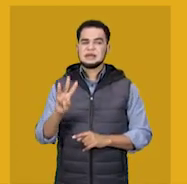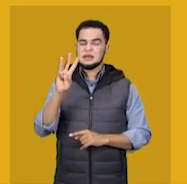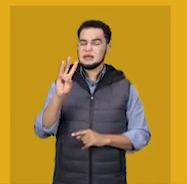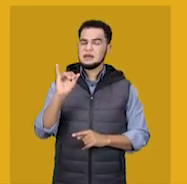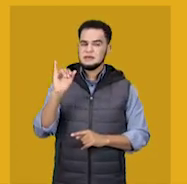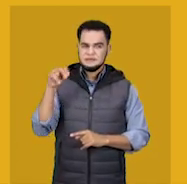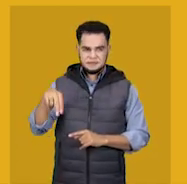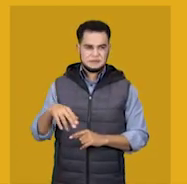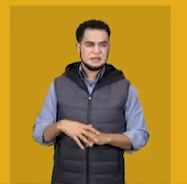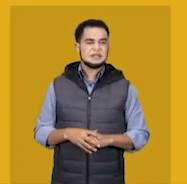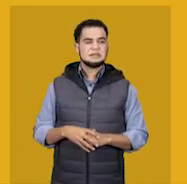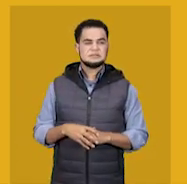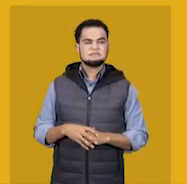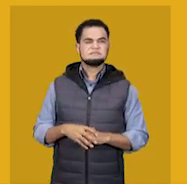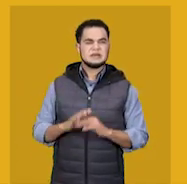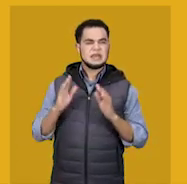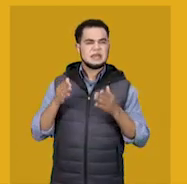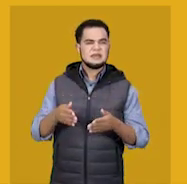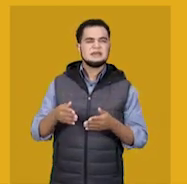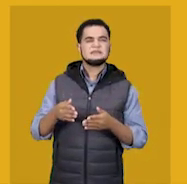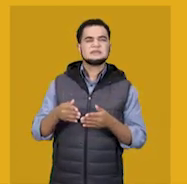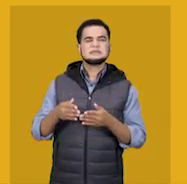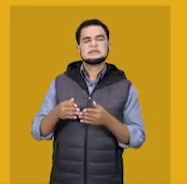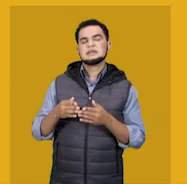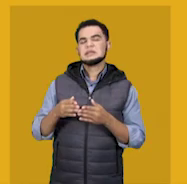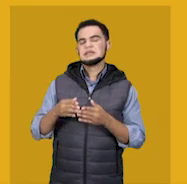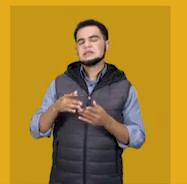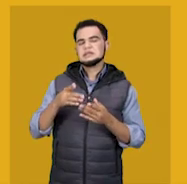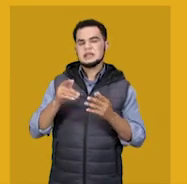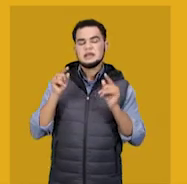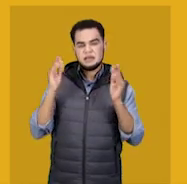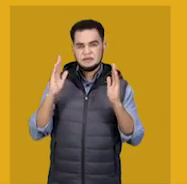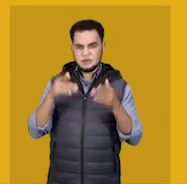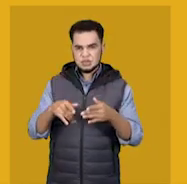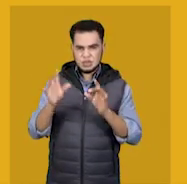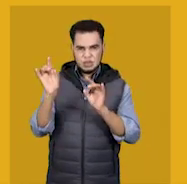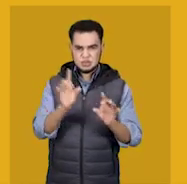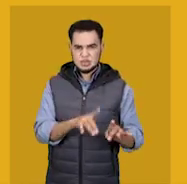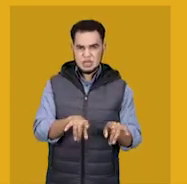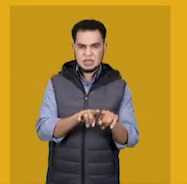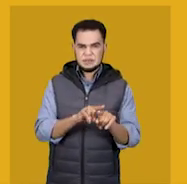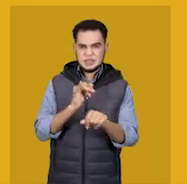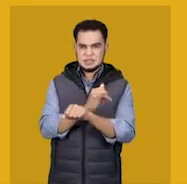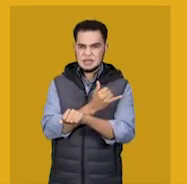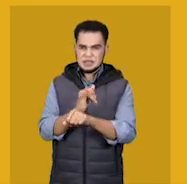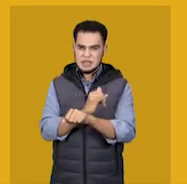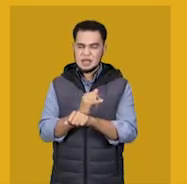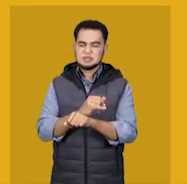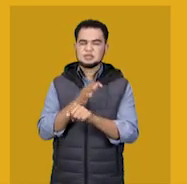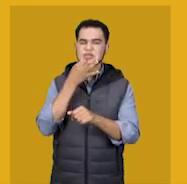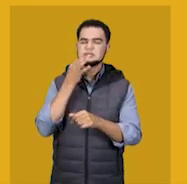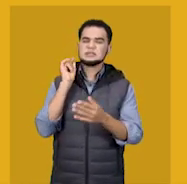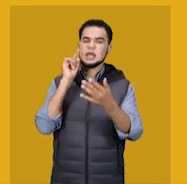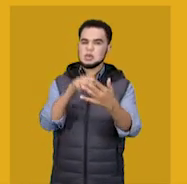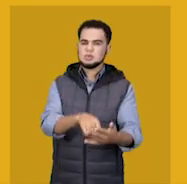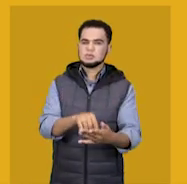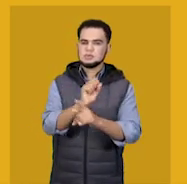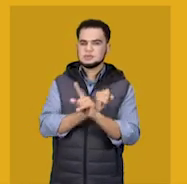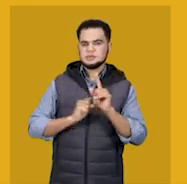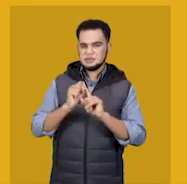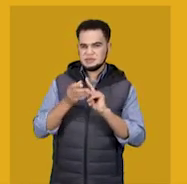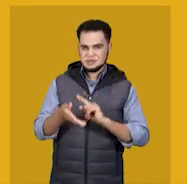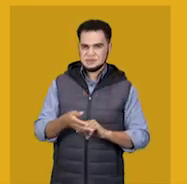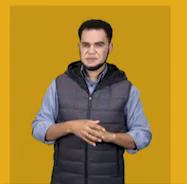animalesca, predominância do cotidiano e ferramenta de denúncia social. Então, olha, aqui a gente